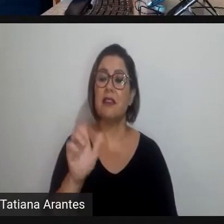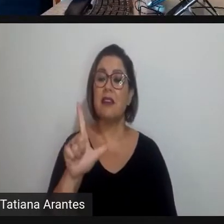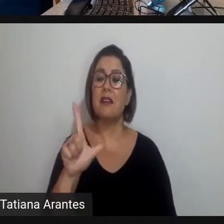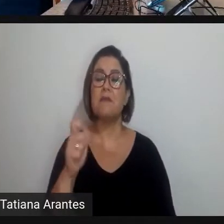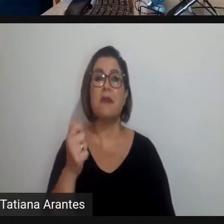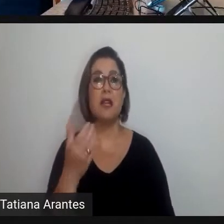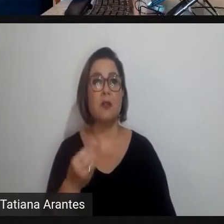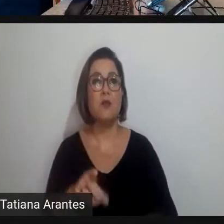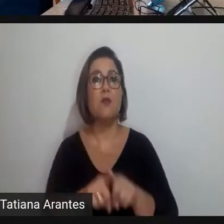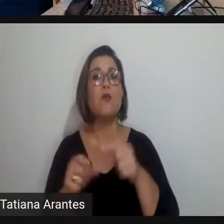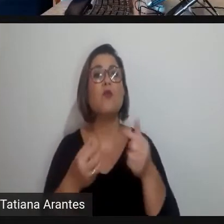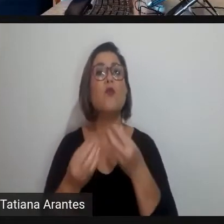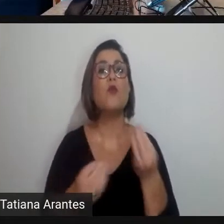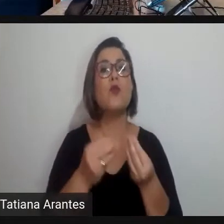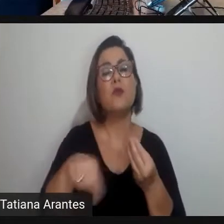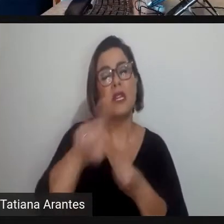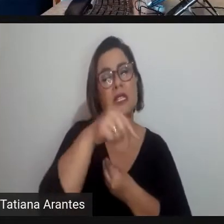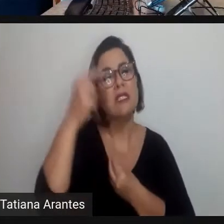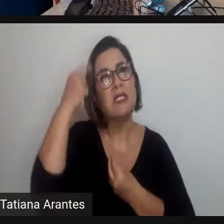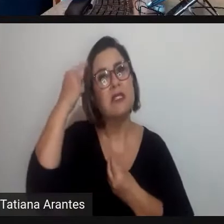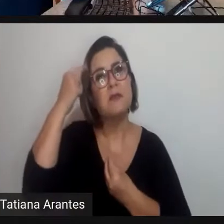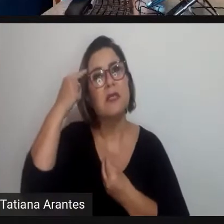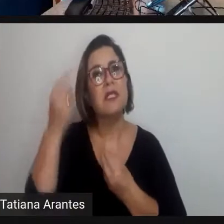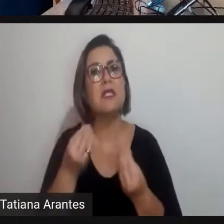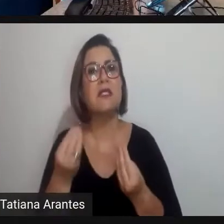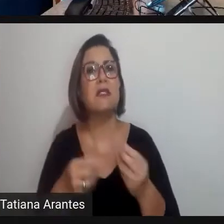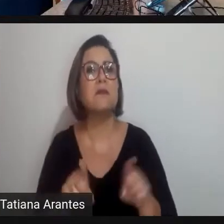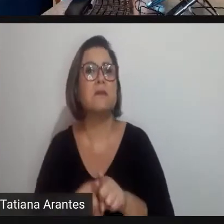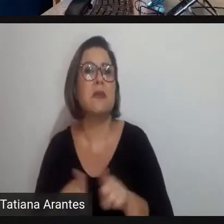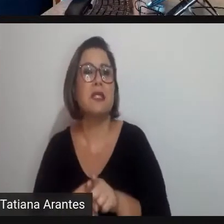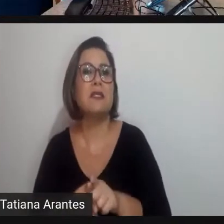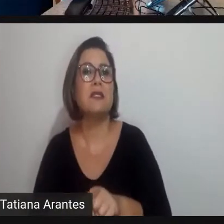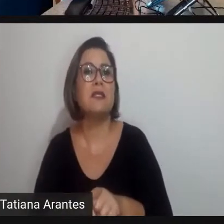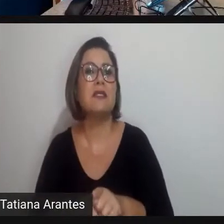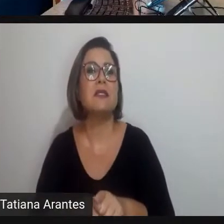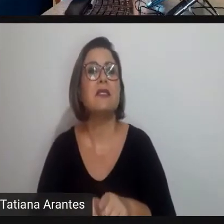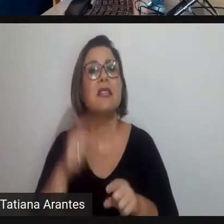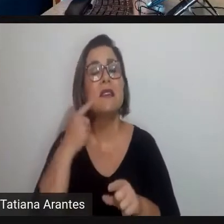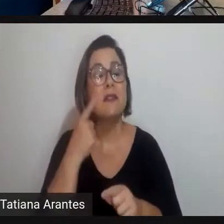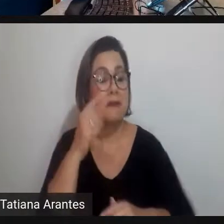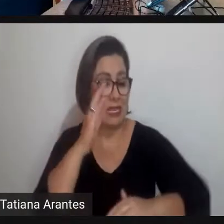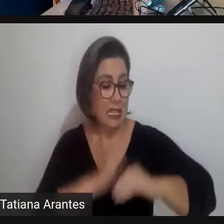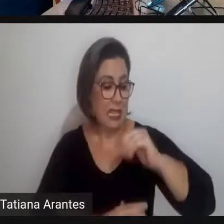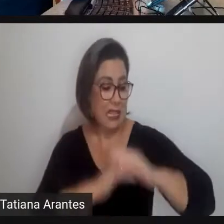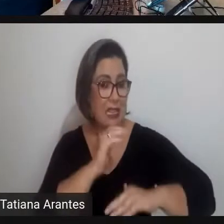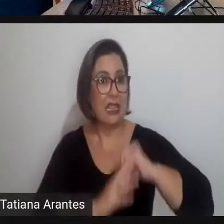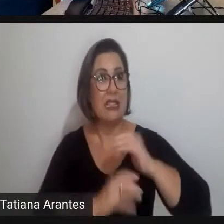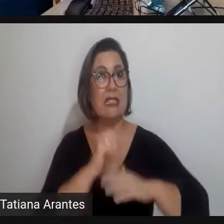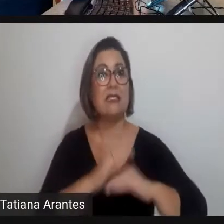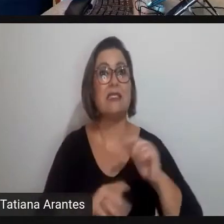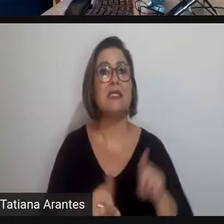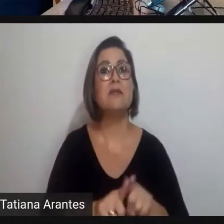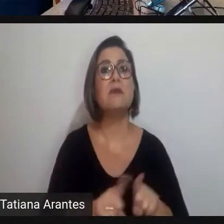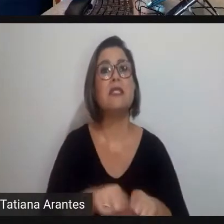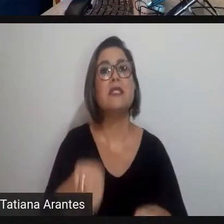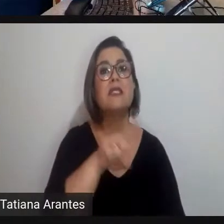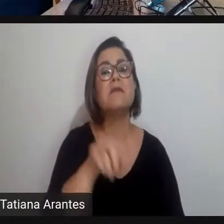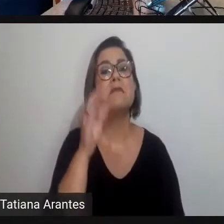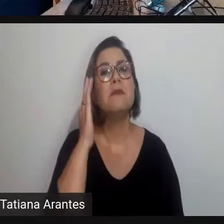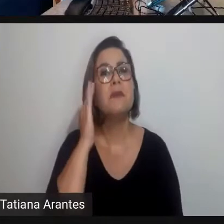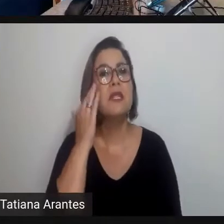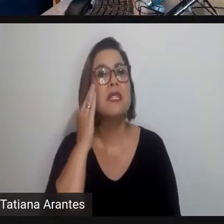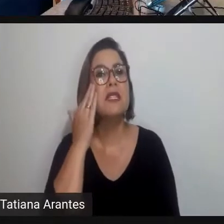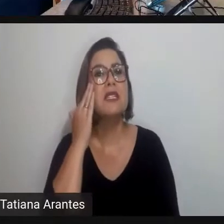Acho que do ponto de vista didático, pela legislação é teletrabalho, mas do ponto de vista didático, nós temos que entender que existe o